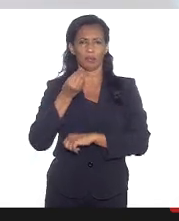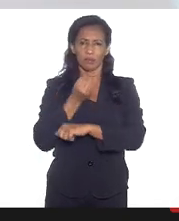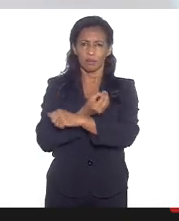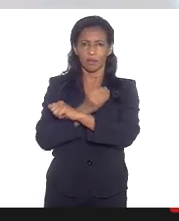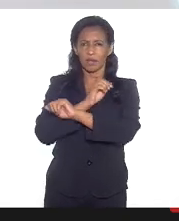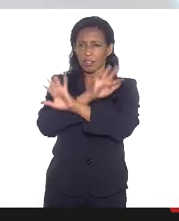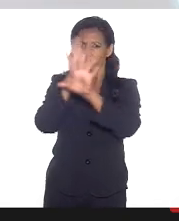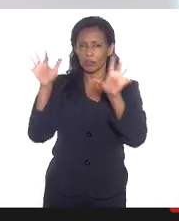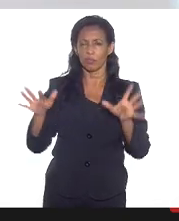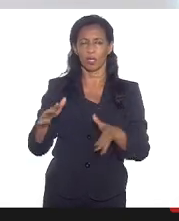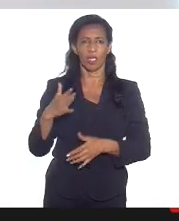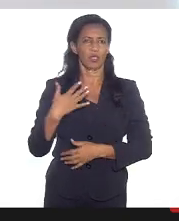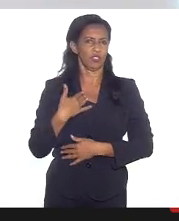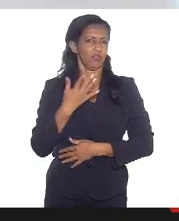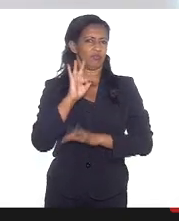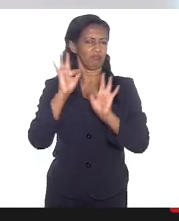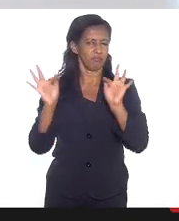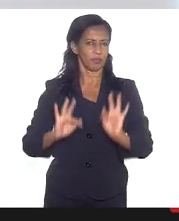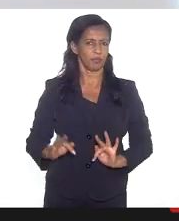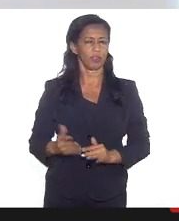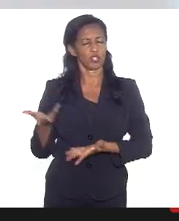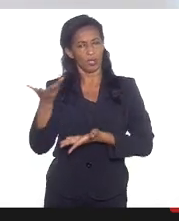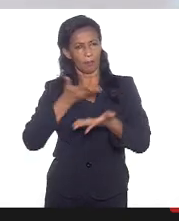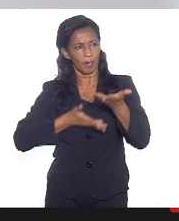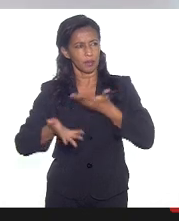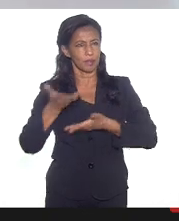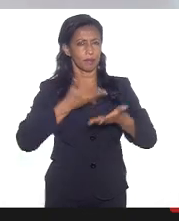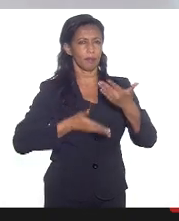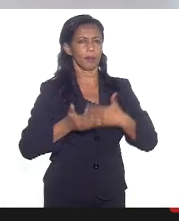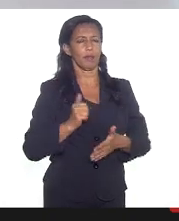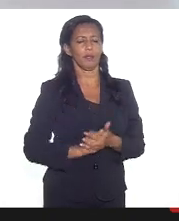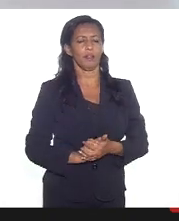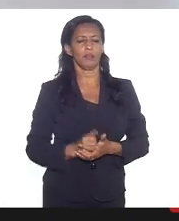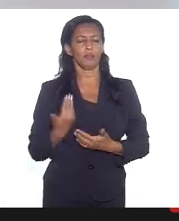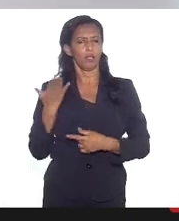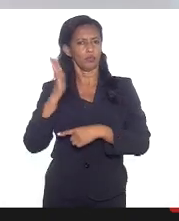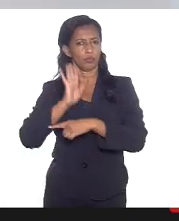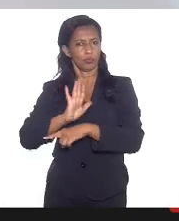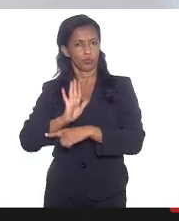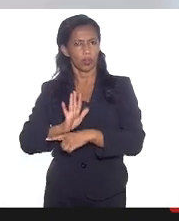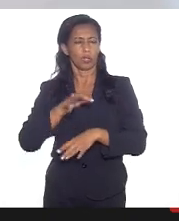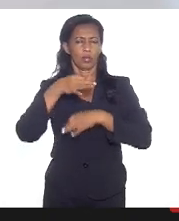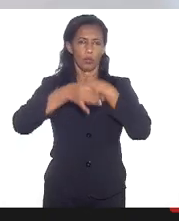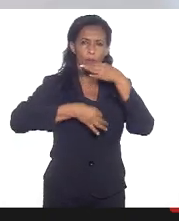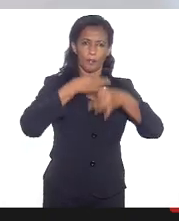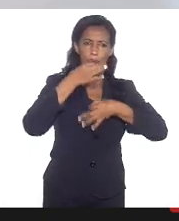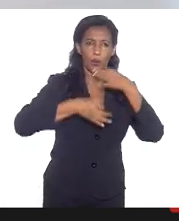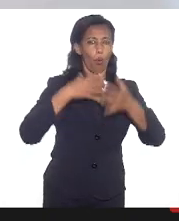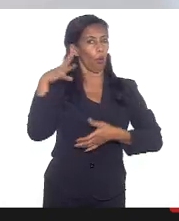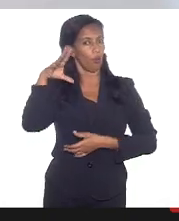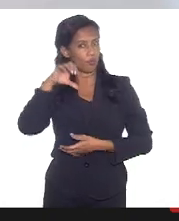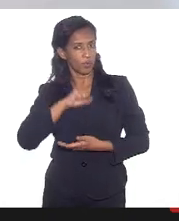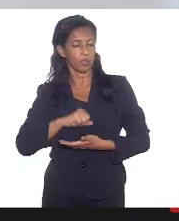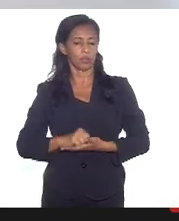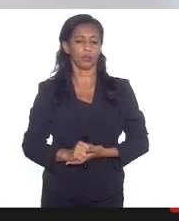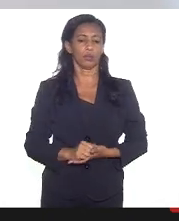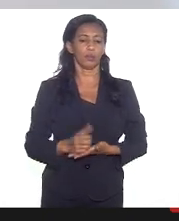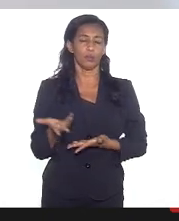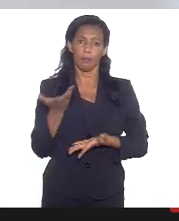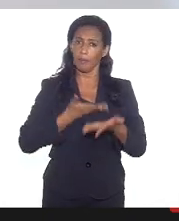gente, assim, está muito feliz, né, de estar participando, de estar contribuindo, dando sugestões, ouvindo